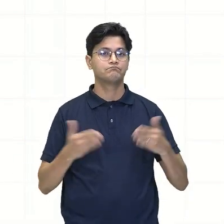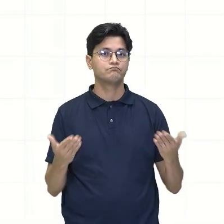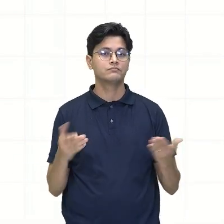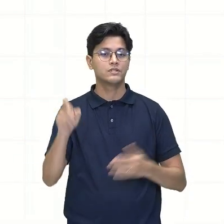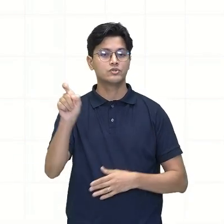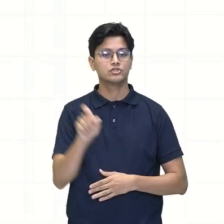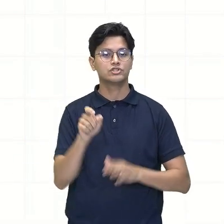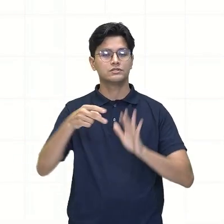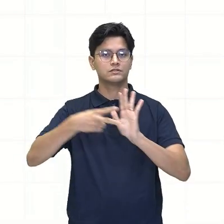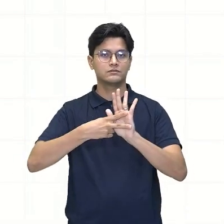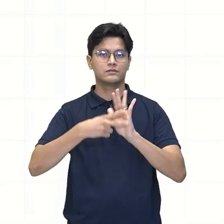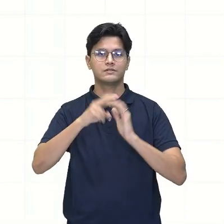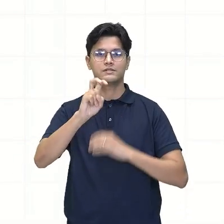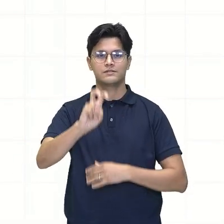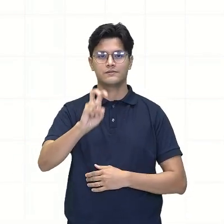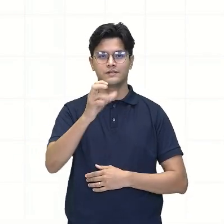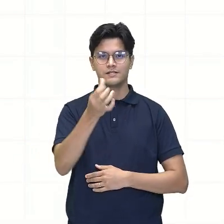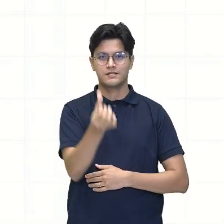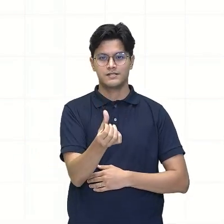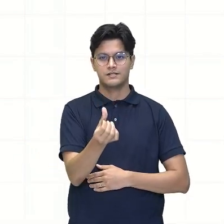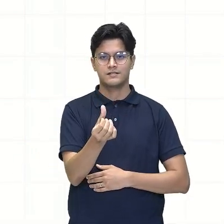exatamente